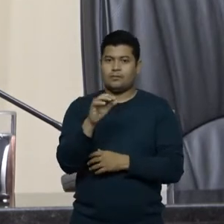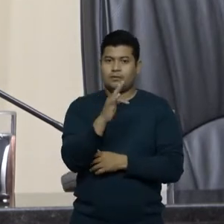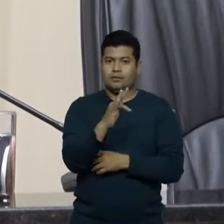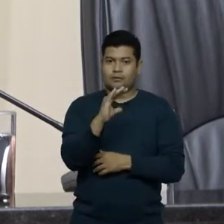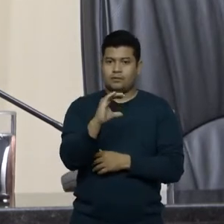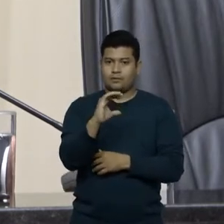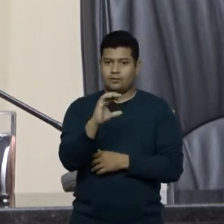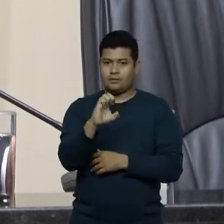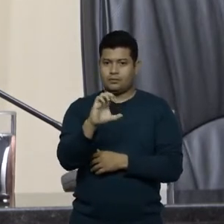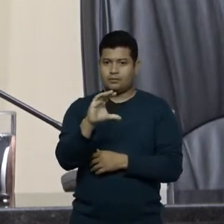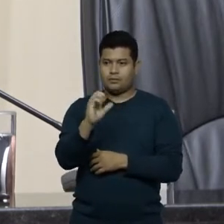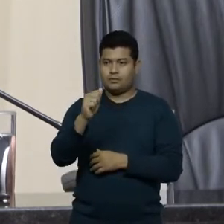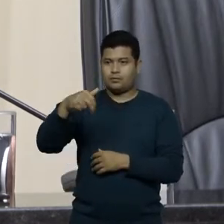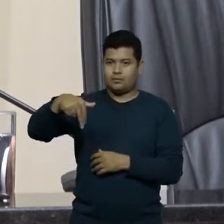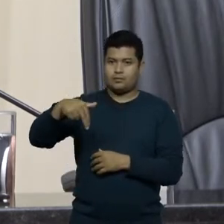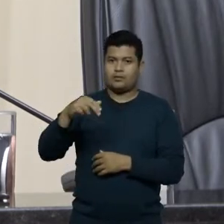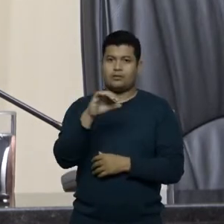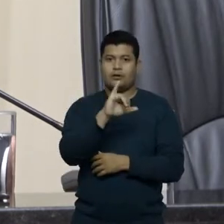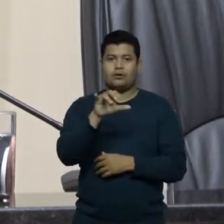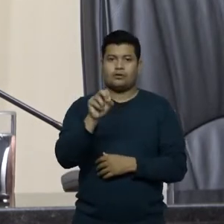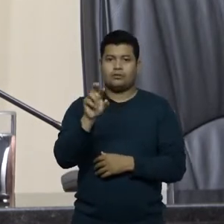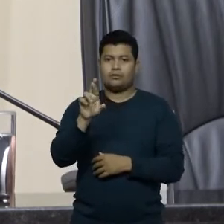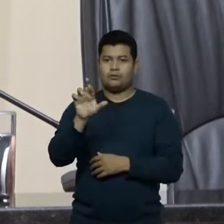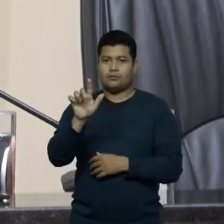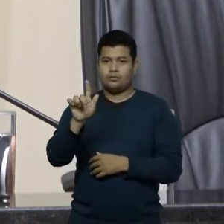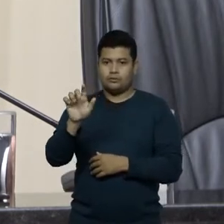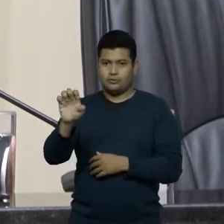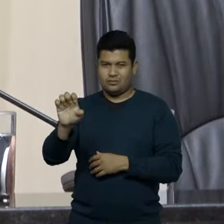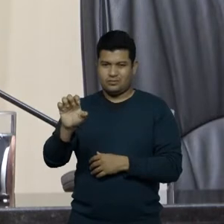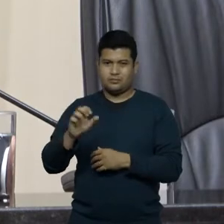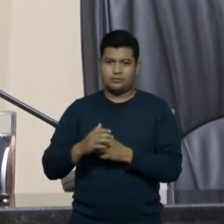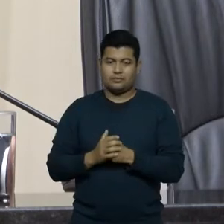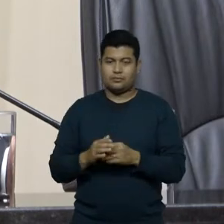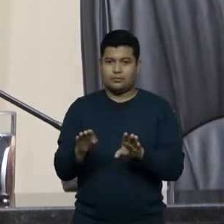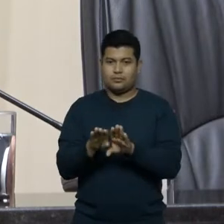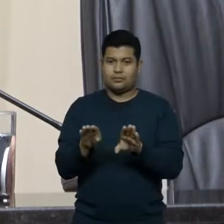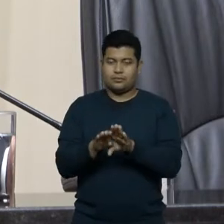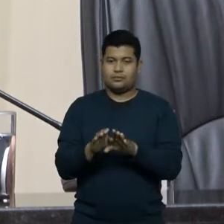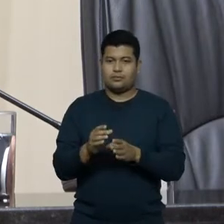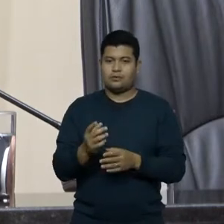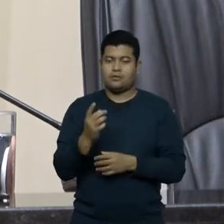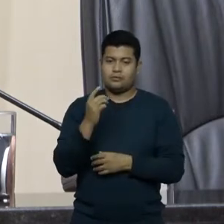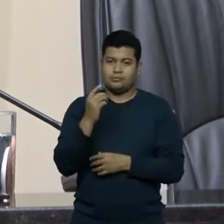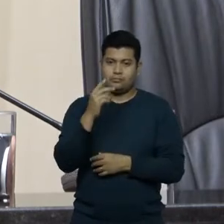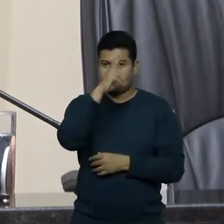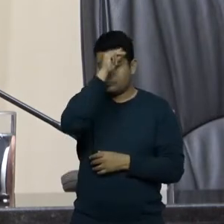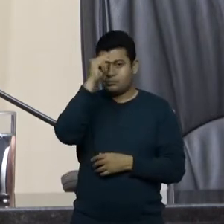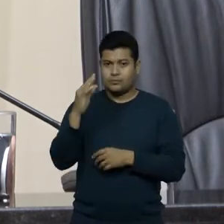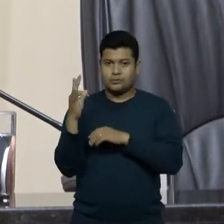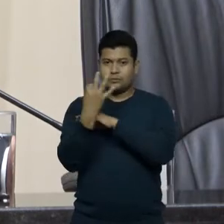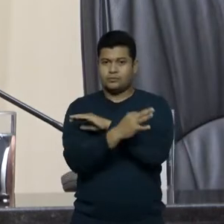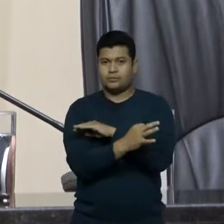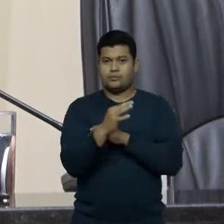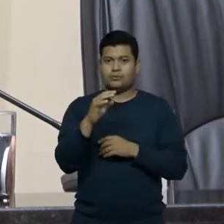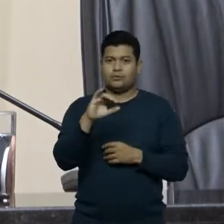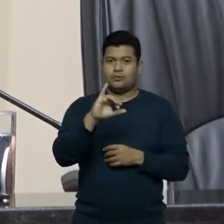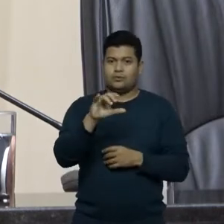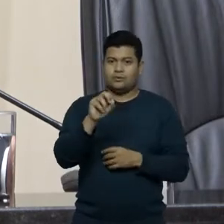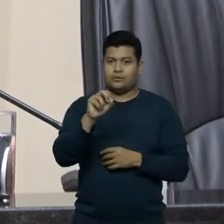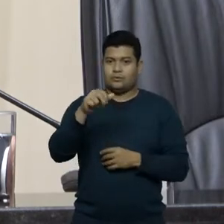Jorge Cup Excelentíssimo Senhor prefeito do município de tubarão Juarez Carlos ponticelli